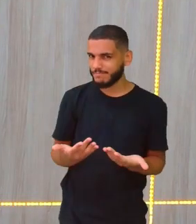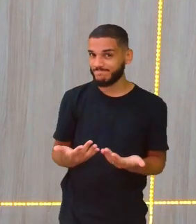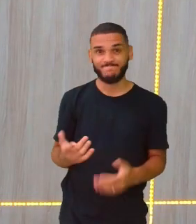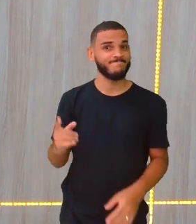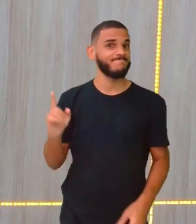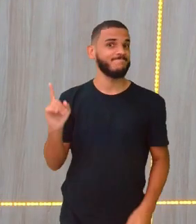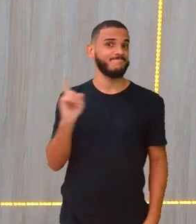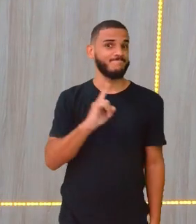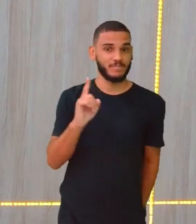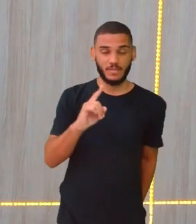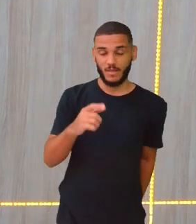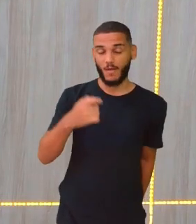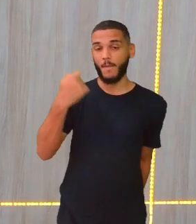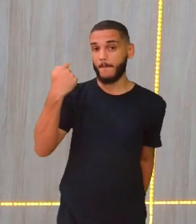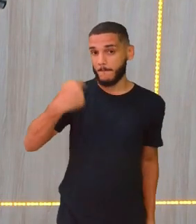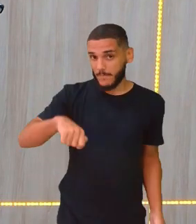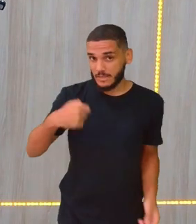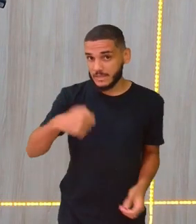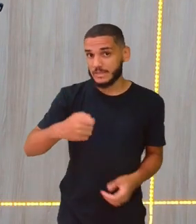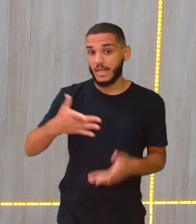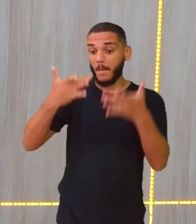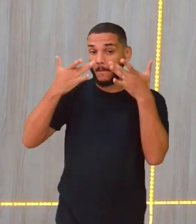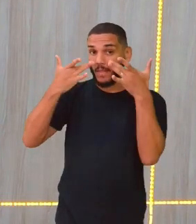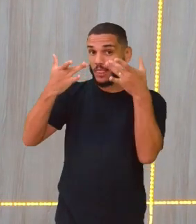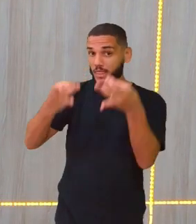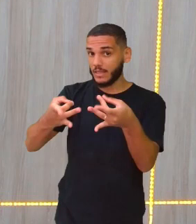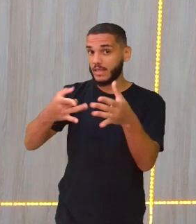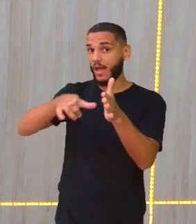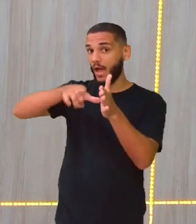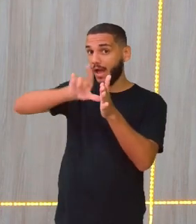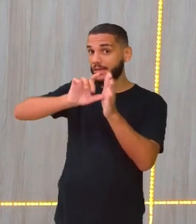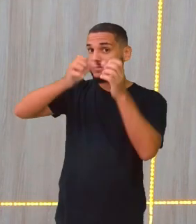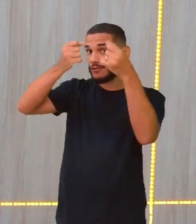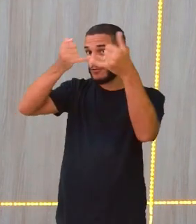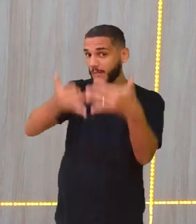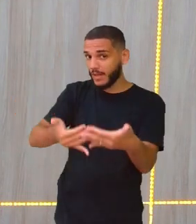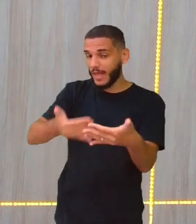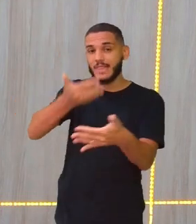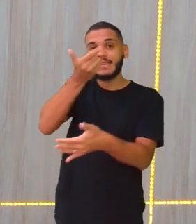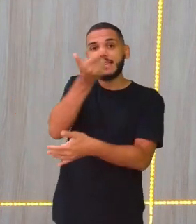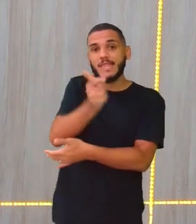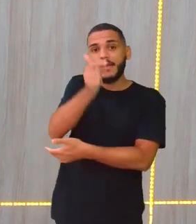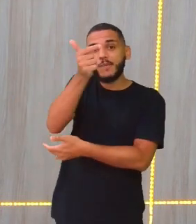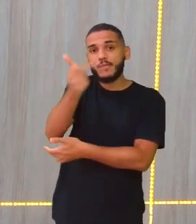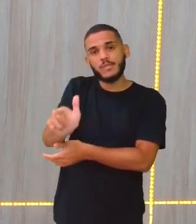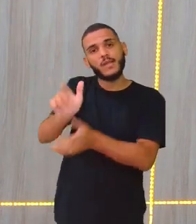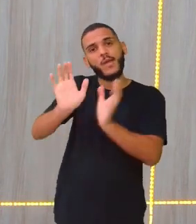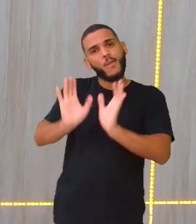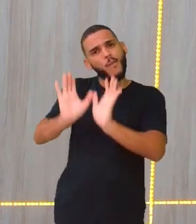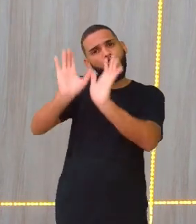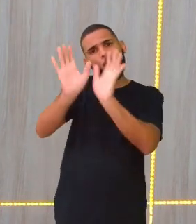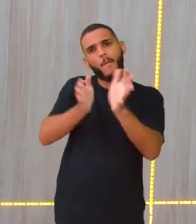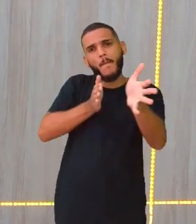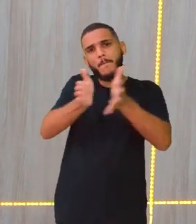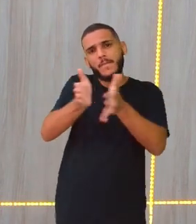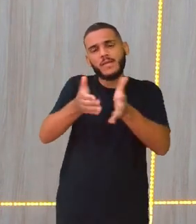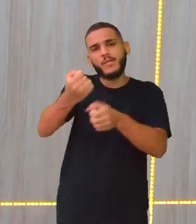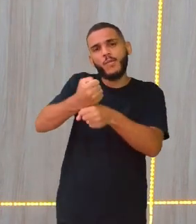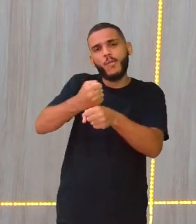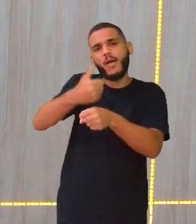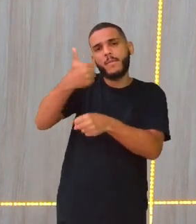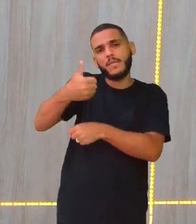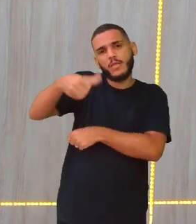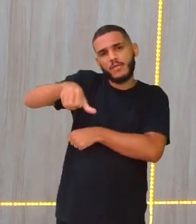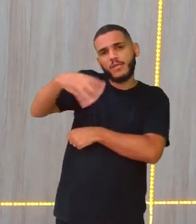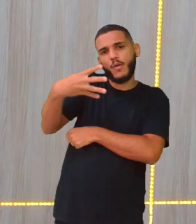Não, a gente tem que prestar atenção que foi dito antes. Não houve Copa nos anos 40.